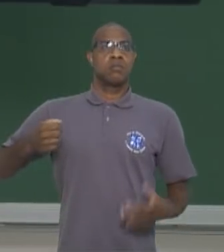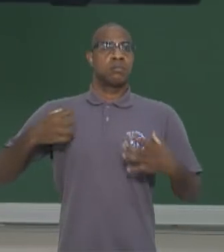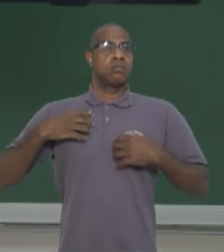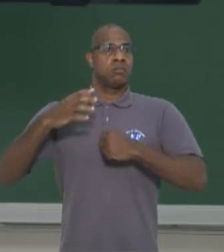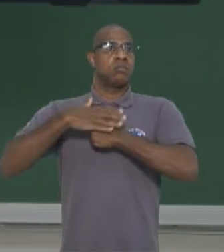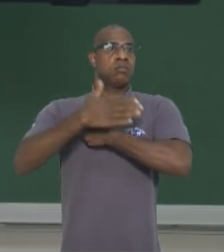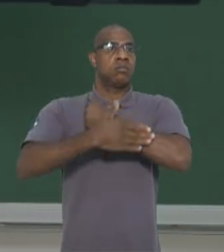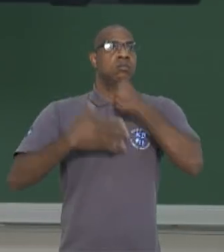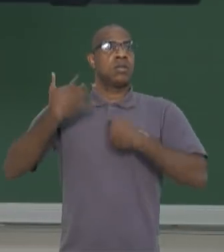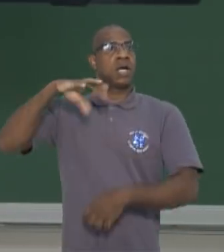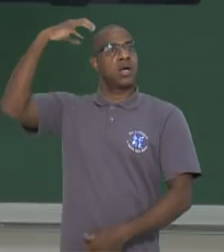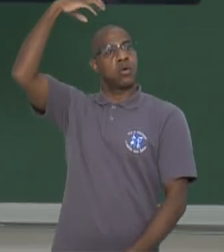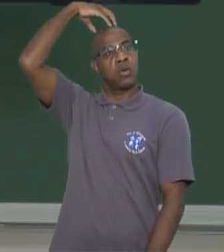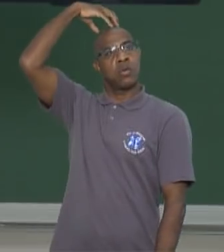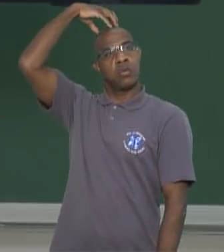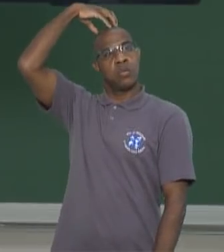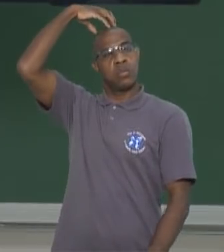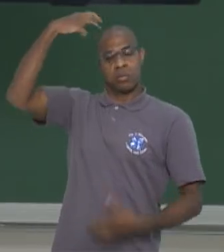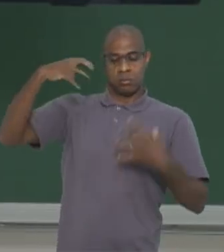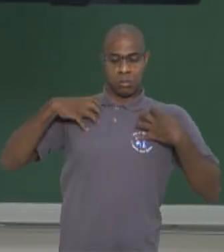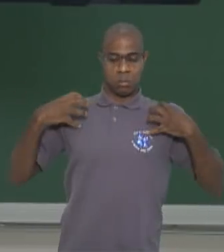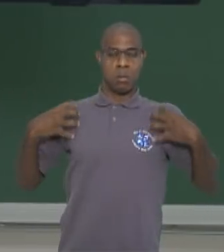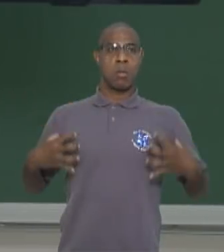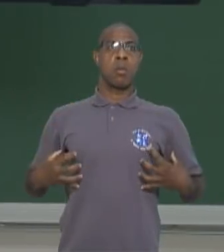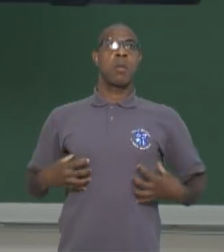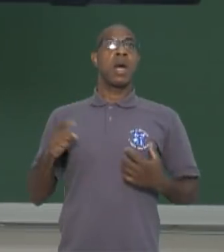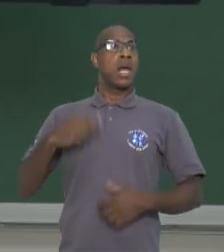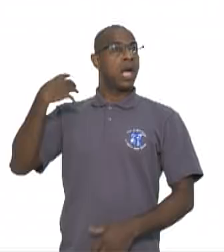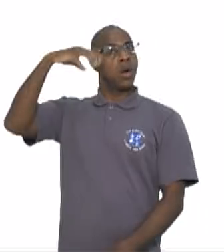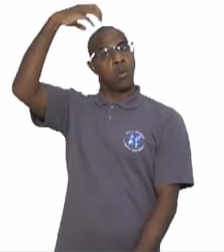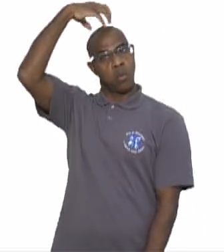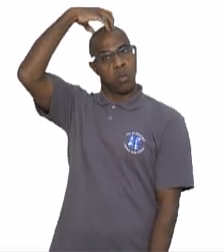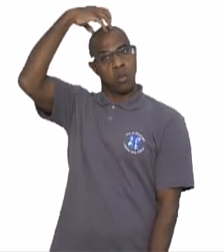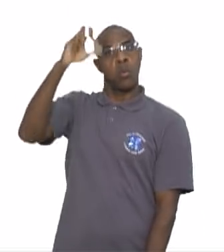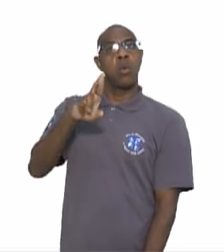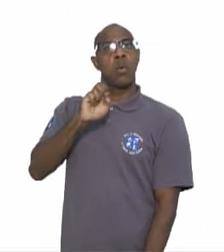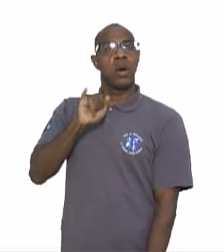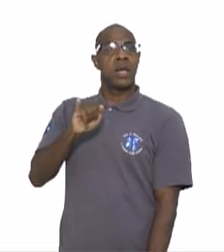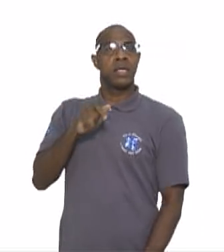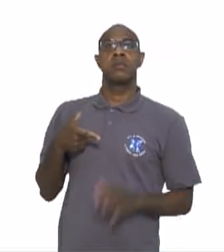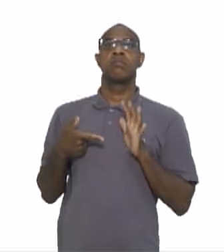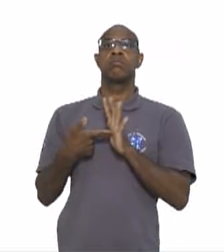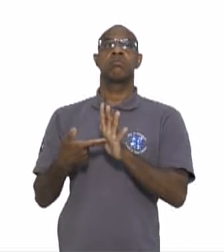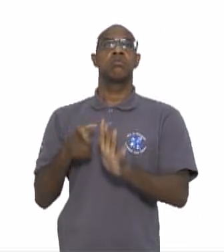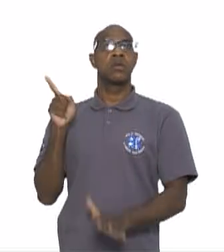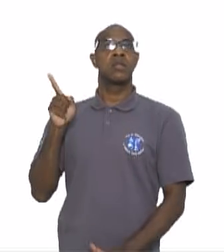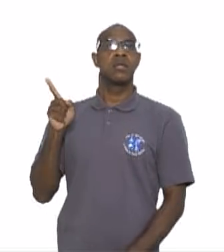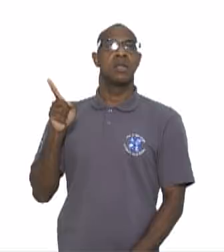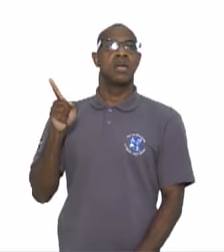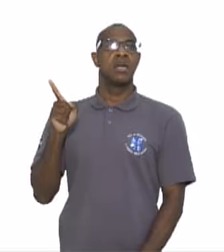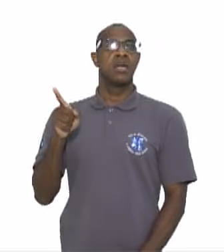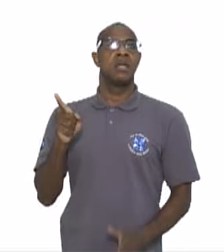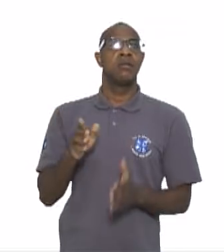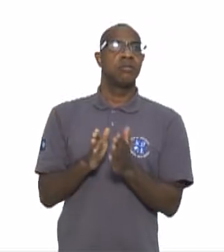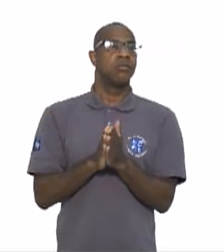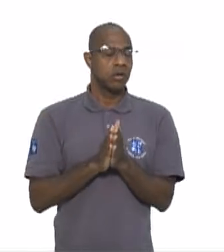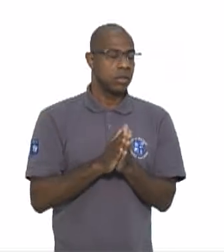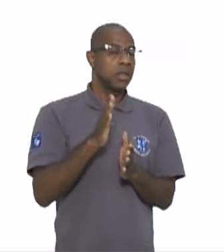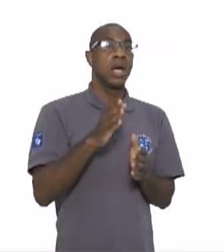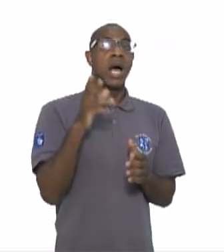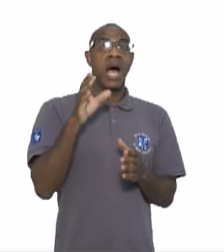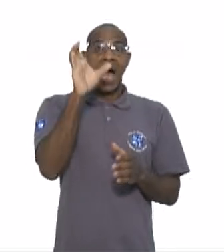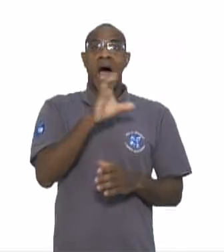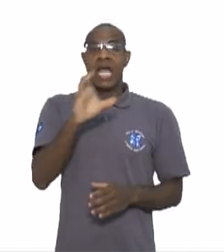a coroa, ele é um rei, então tem todo um simbolismo. Ele foi sagrado rei pela